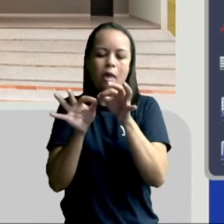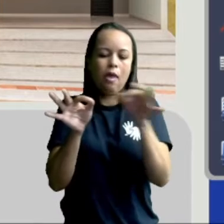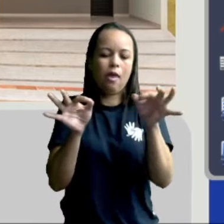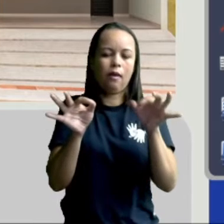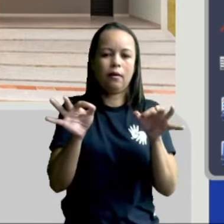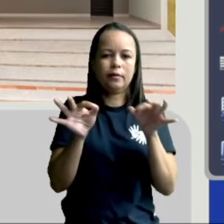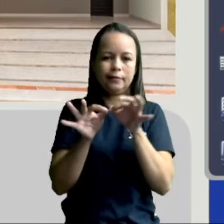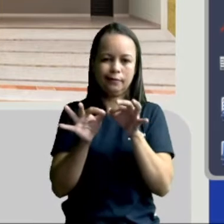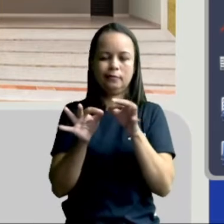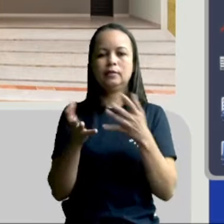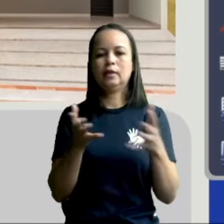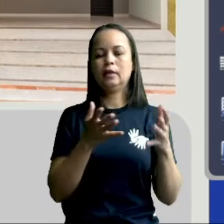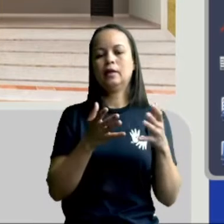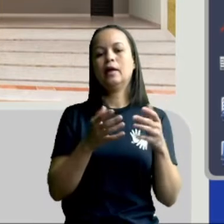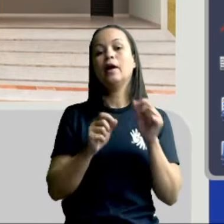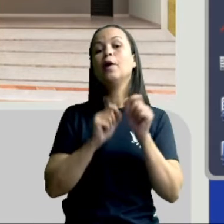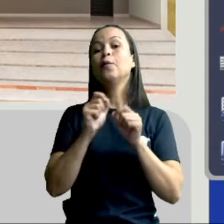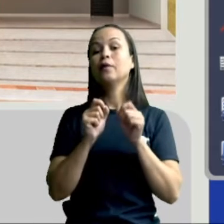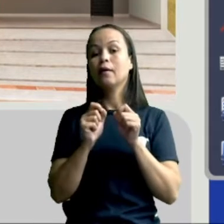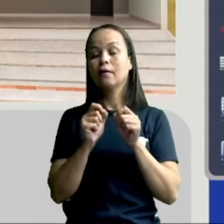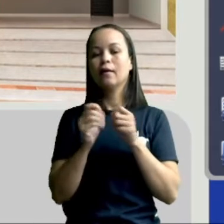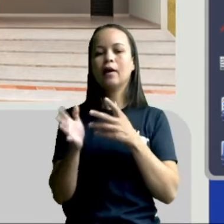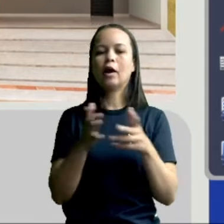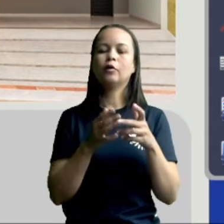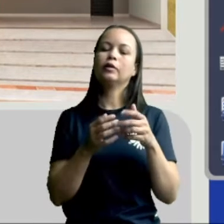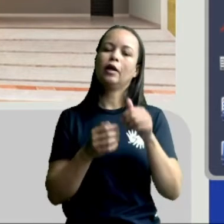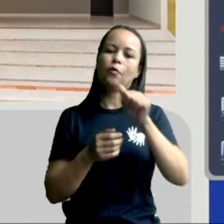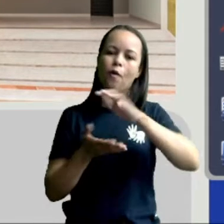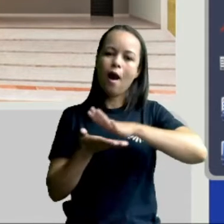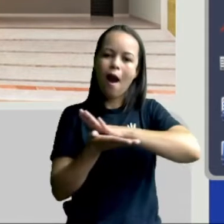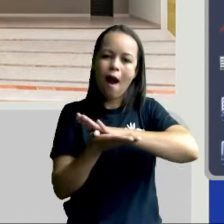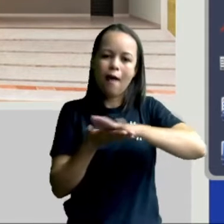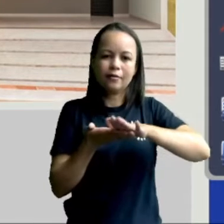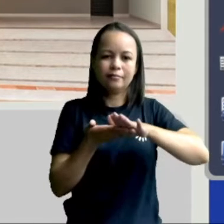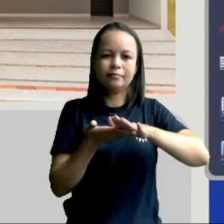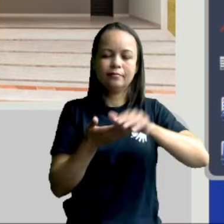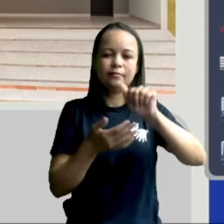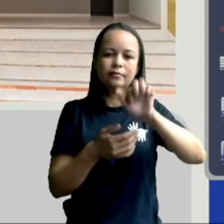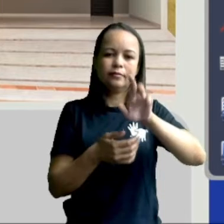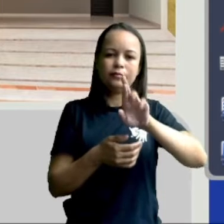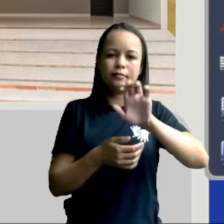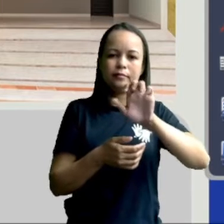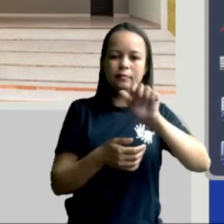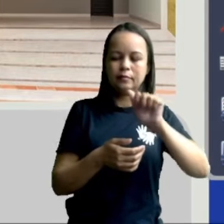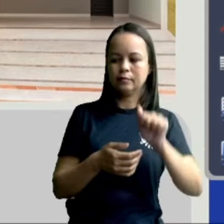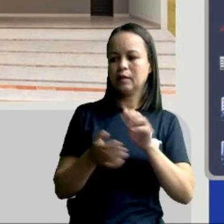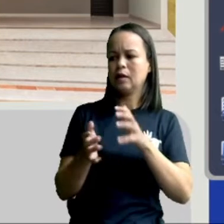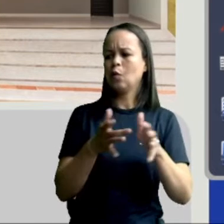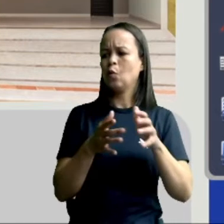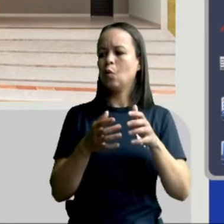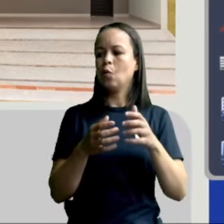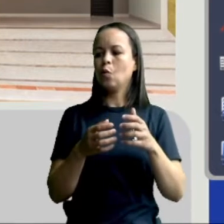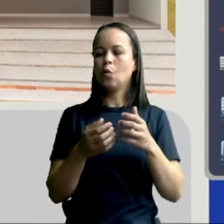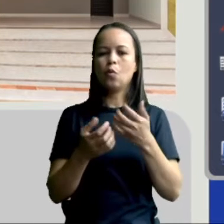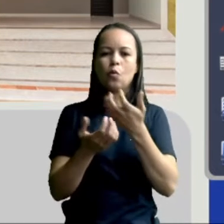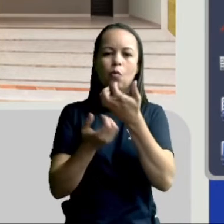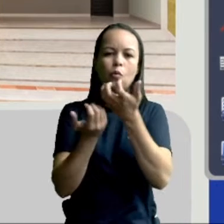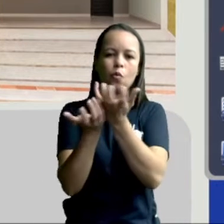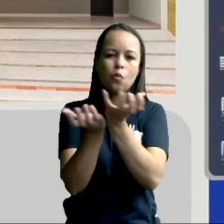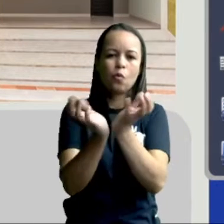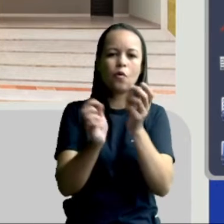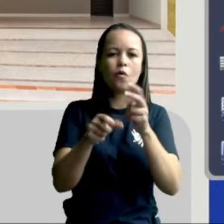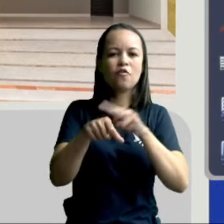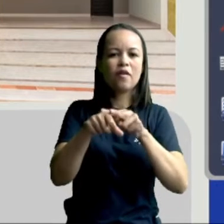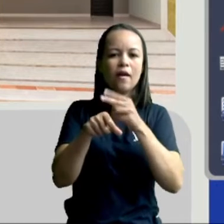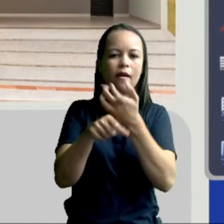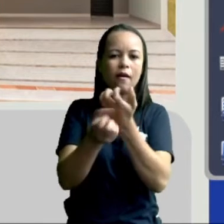tamanho. Essa medição, então, é o que a gente chama de área. O tamanhozinho do jardim aqui, ó, qual é o tamanho dessa região? Ou